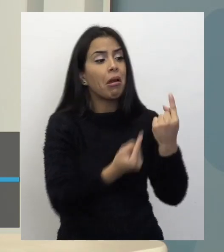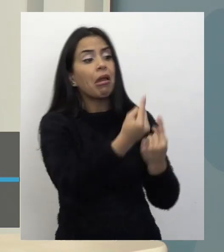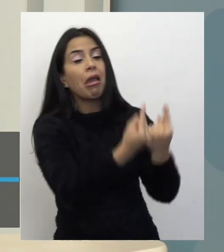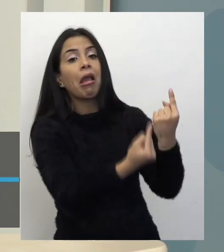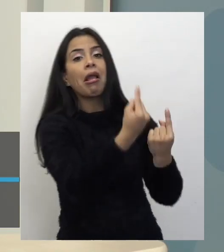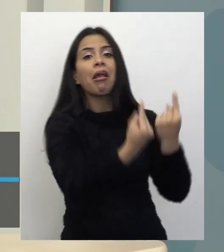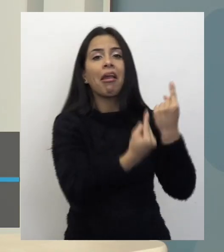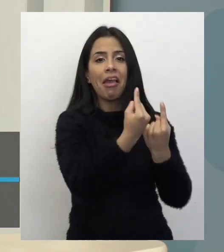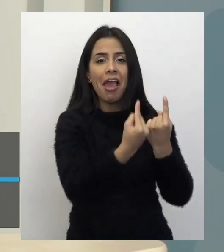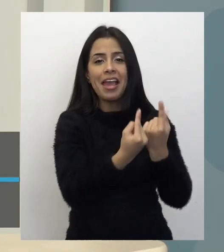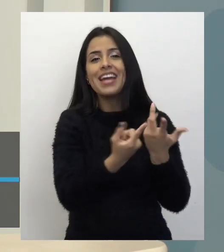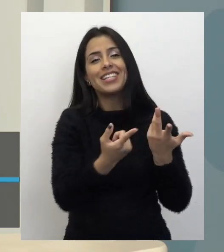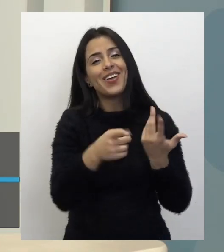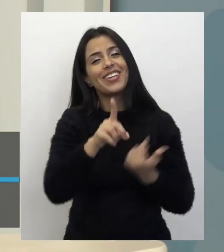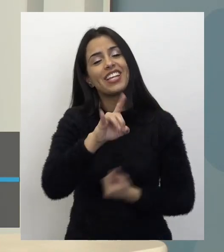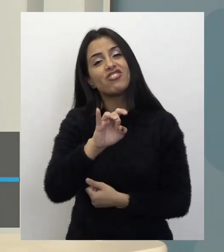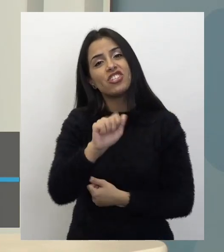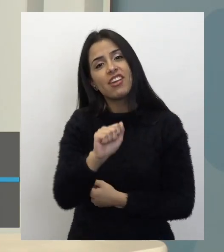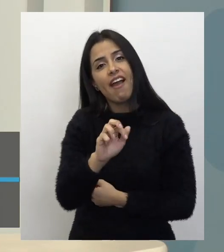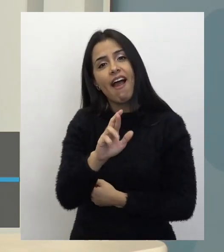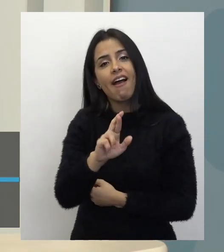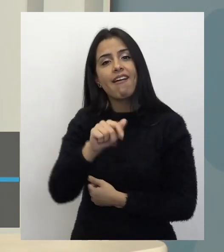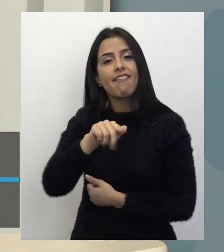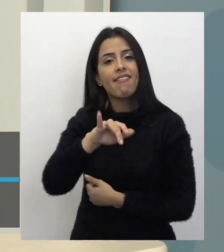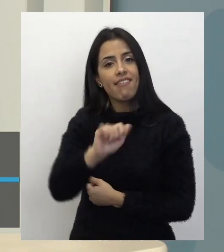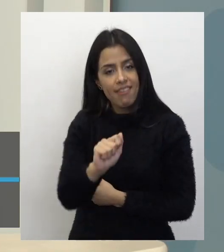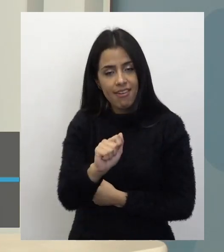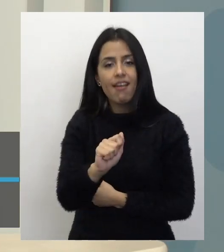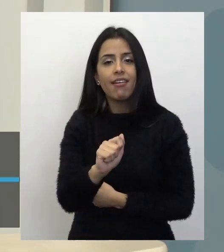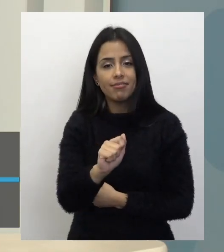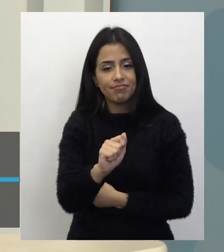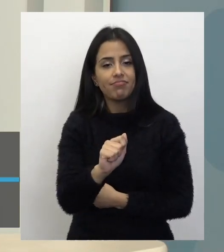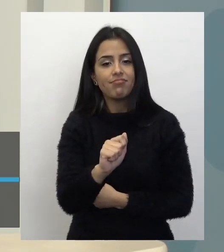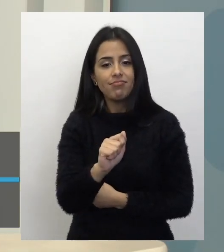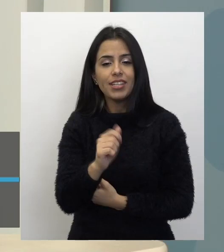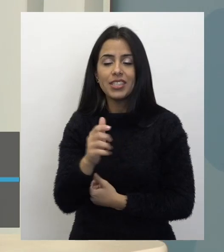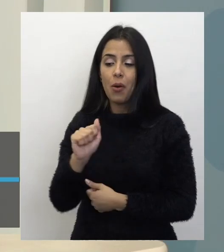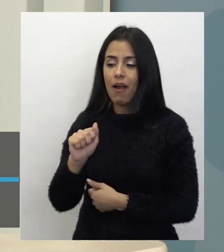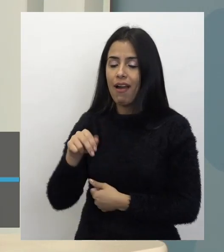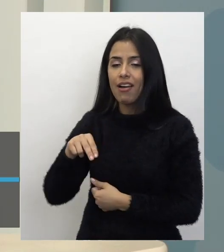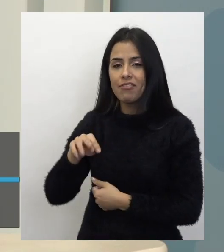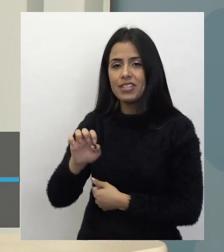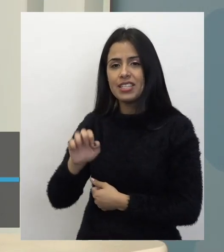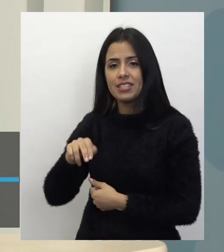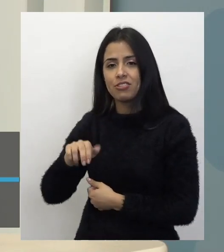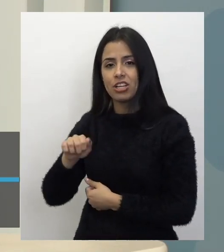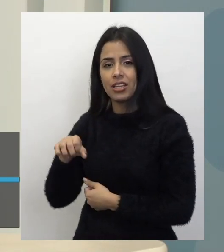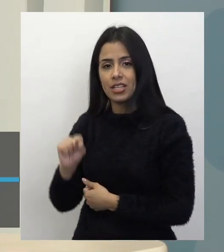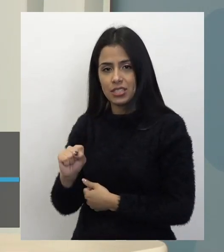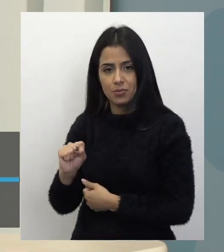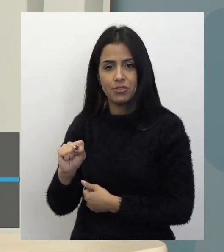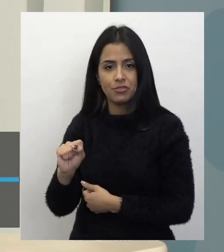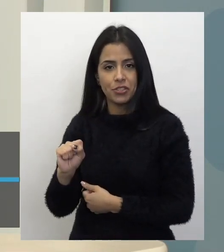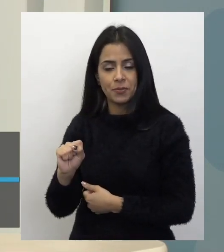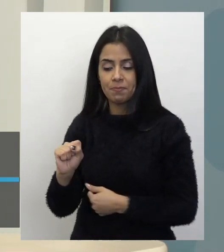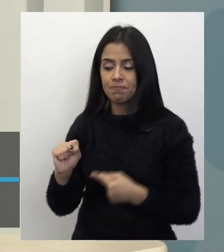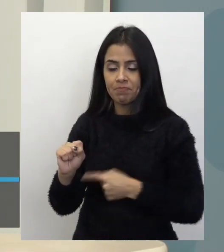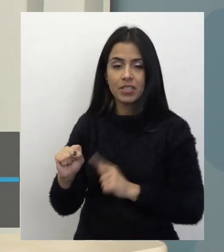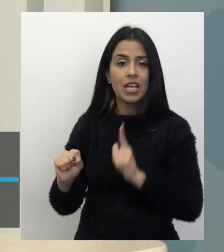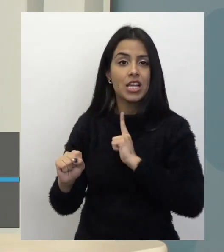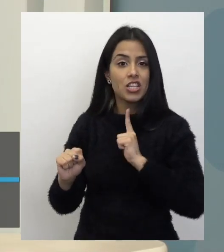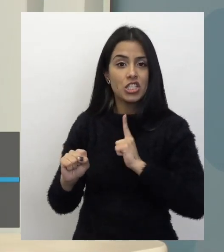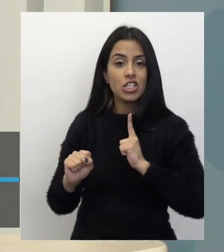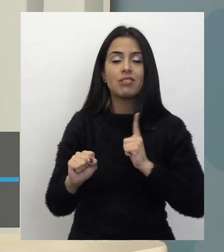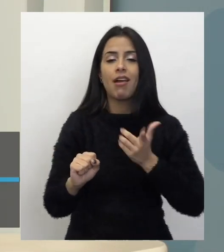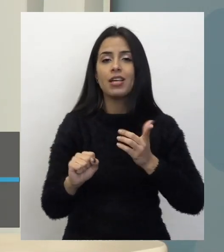Então, a diarquia, ela funcionava em Esparta e lá em Atenas nós tínhamos a democracia, né? Aristóteles dizendo que para ser